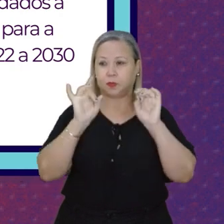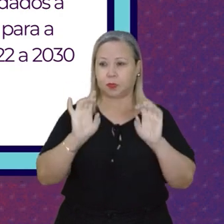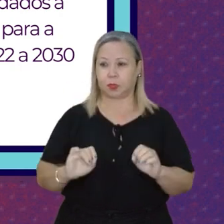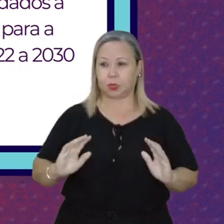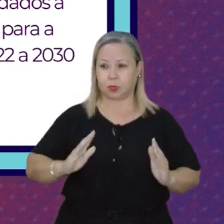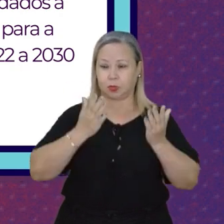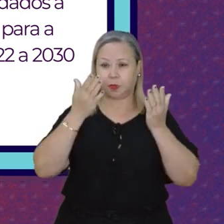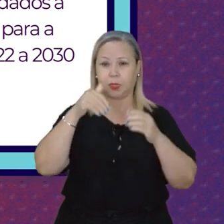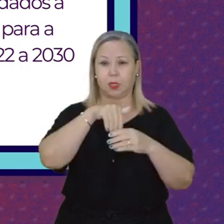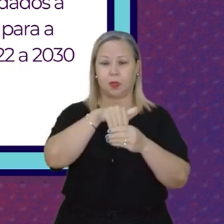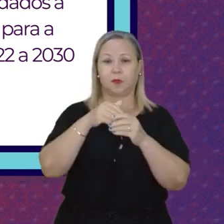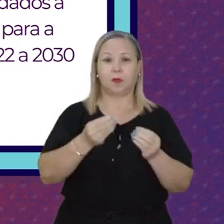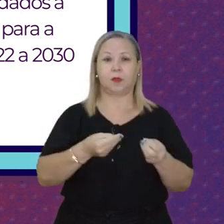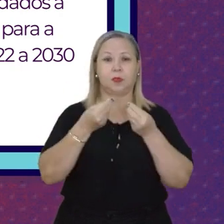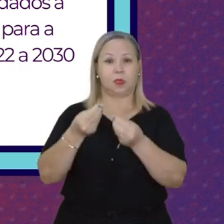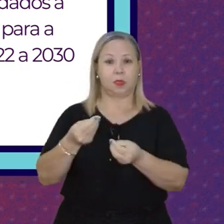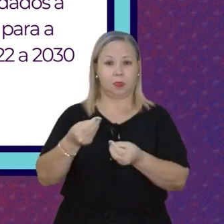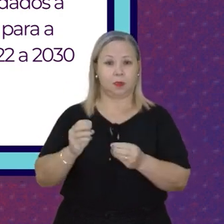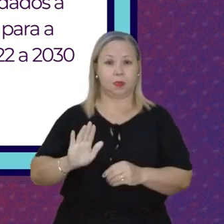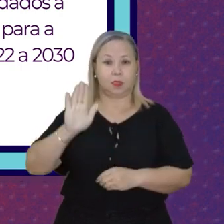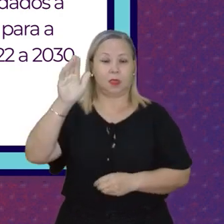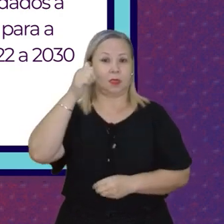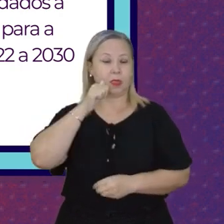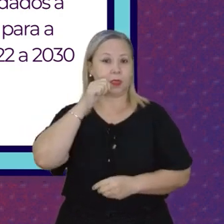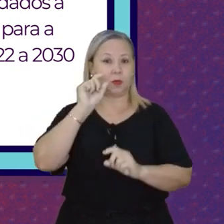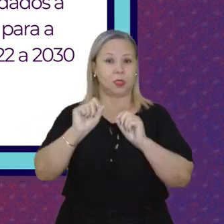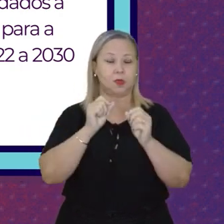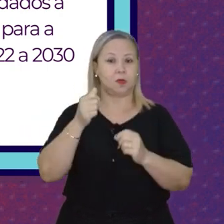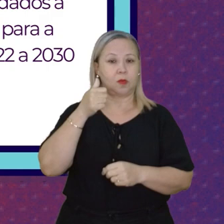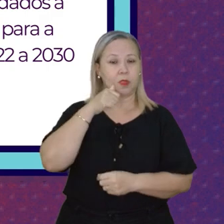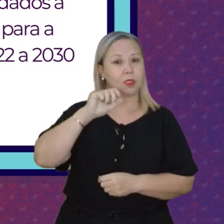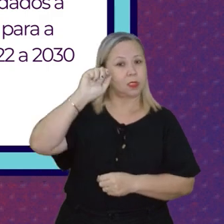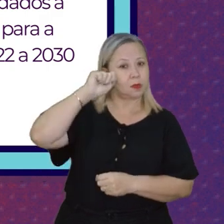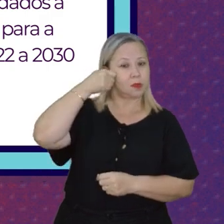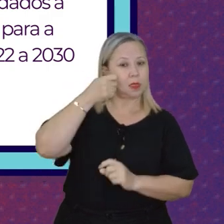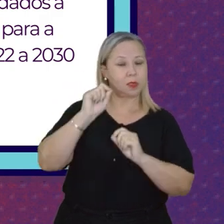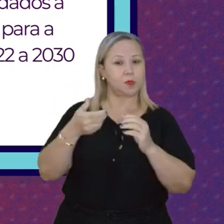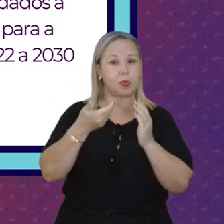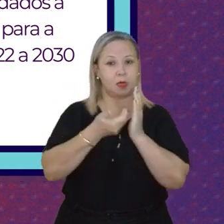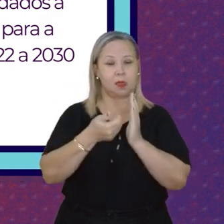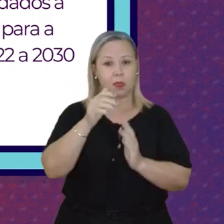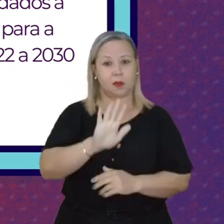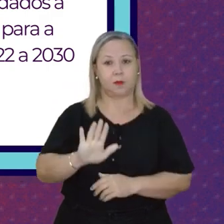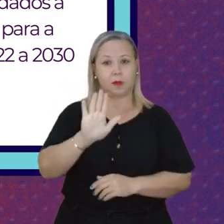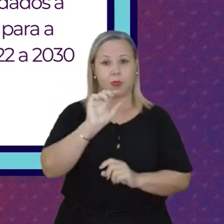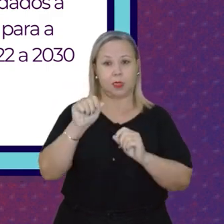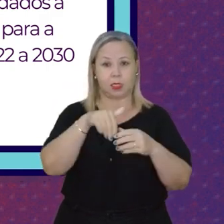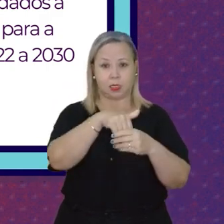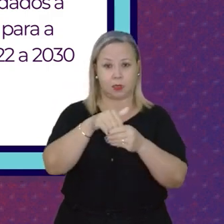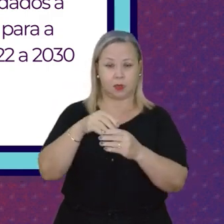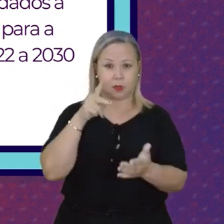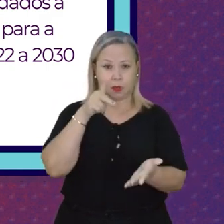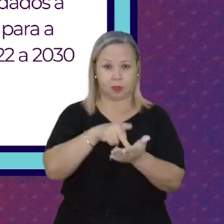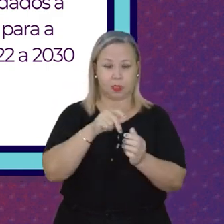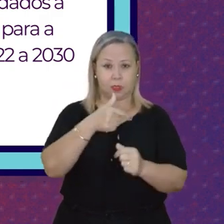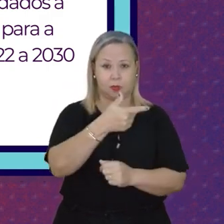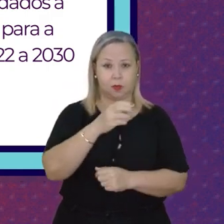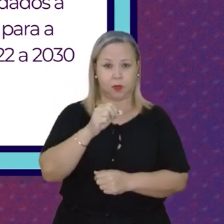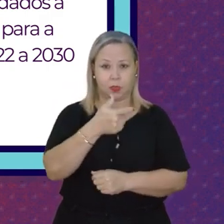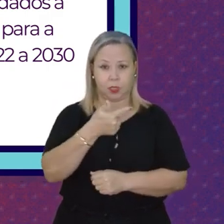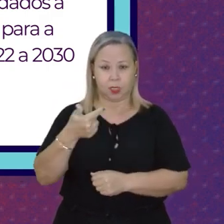os votos dados a candidatas mulheres ou a candidatos negros para a Câmara Federal nas eleições realizadas de